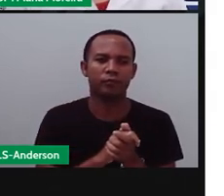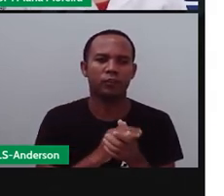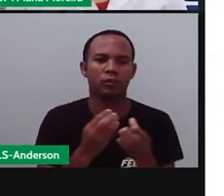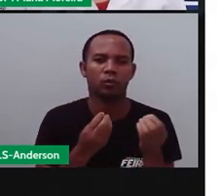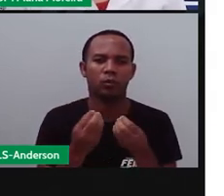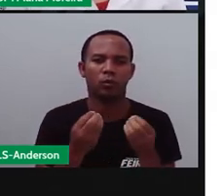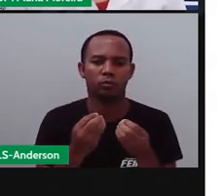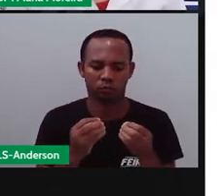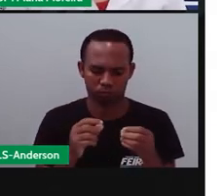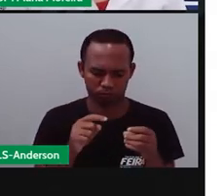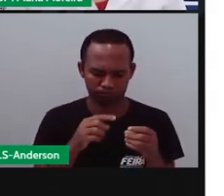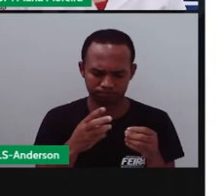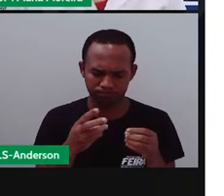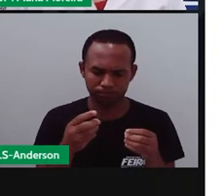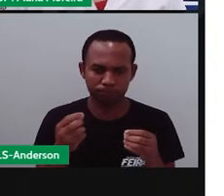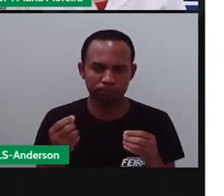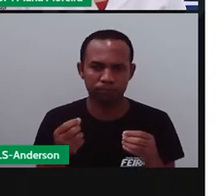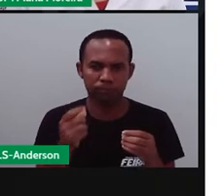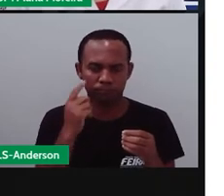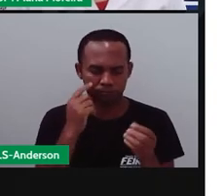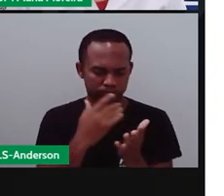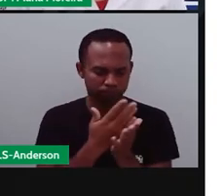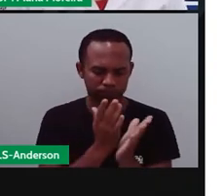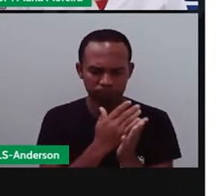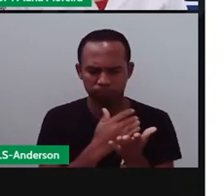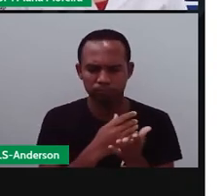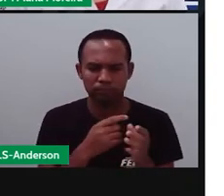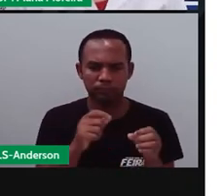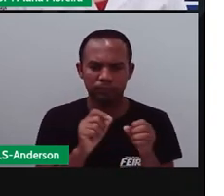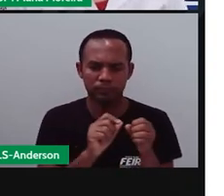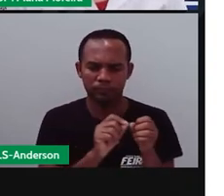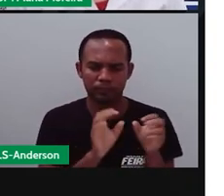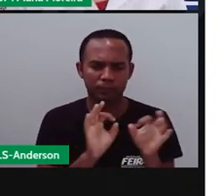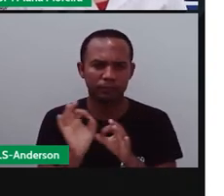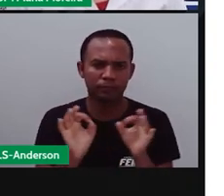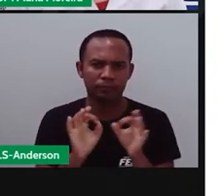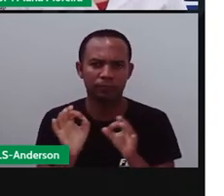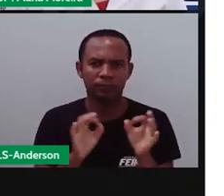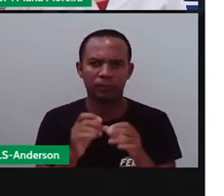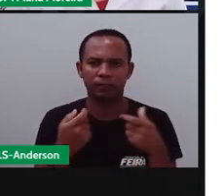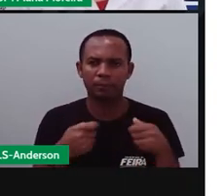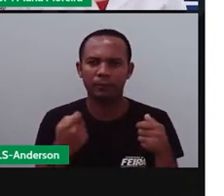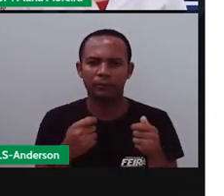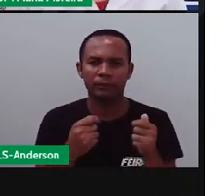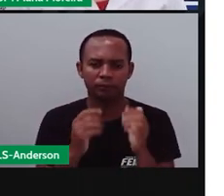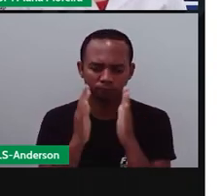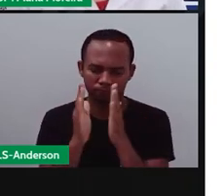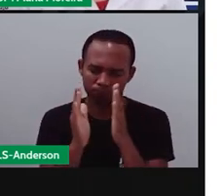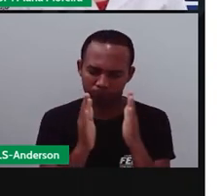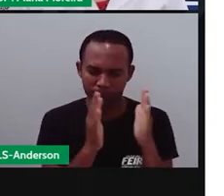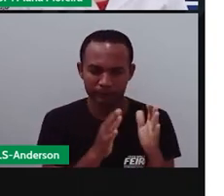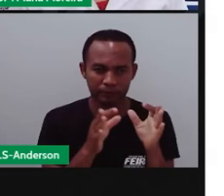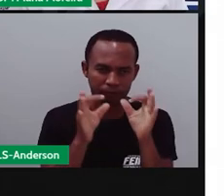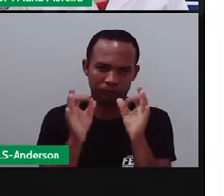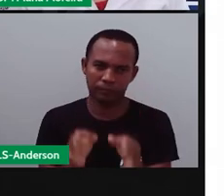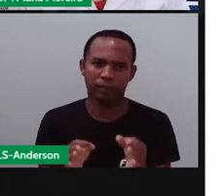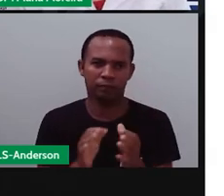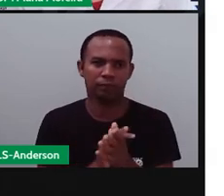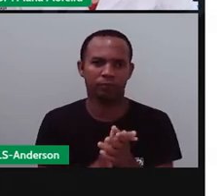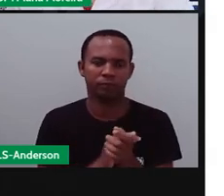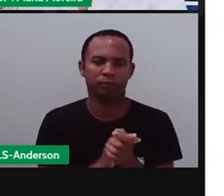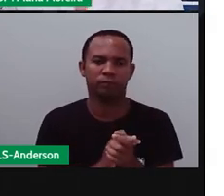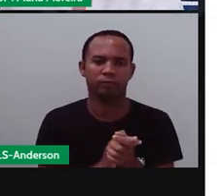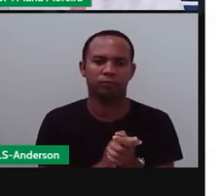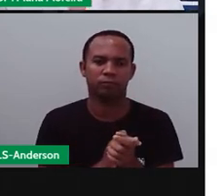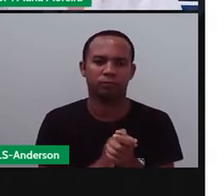as quantidades necessárias para se realizar uma receita. E aí você, na receita, precisa seguir aquilo ali, porque se você não segue, né,